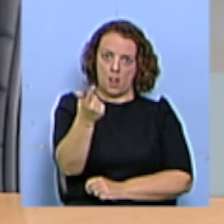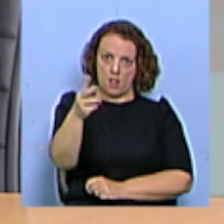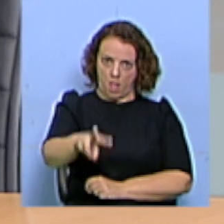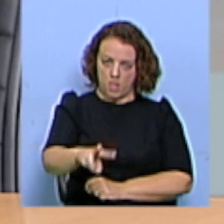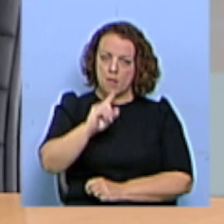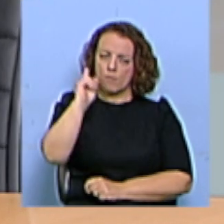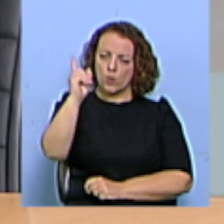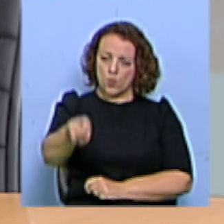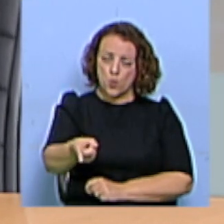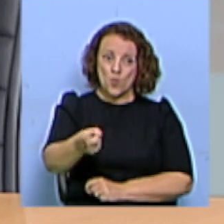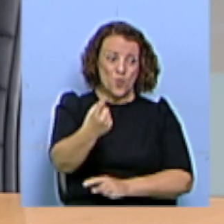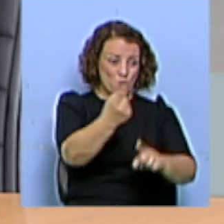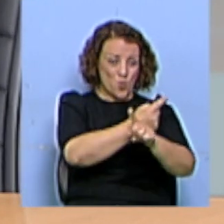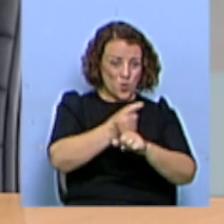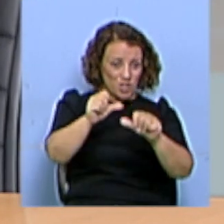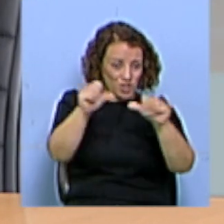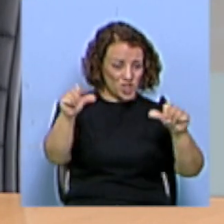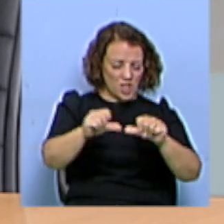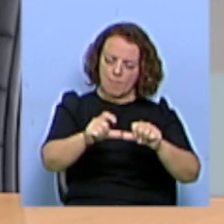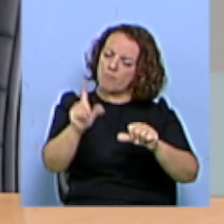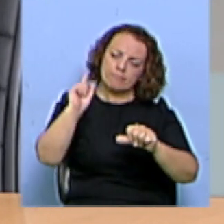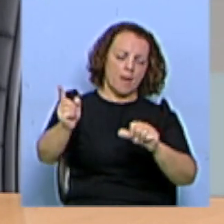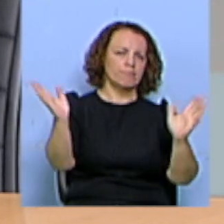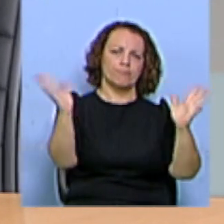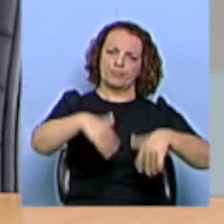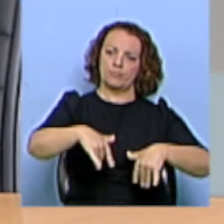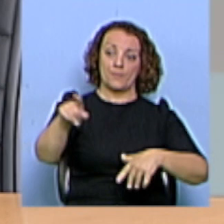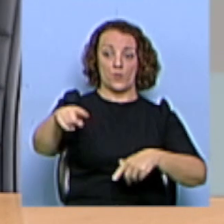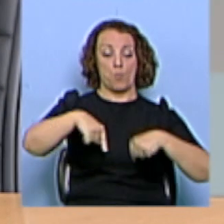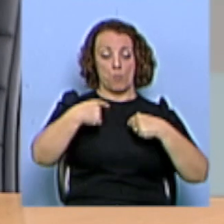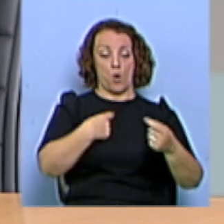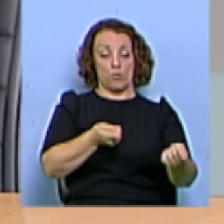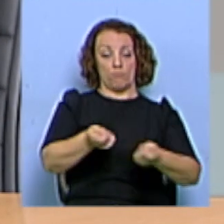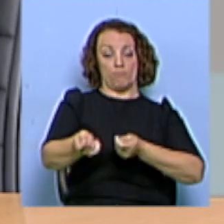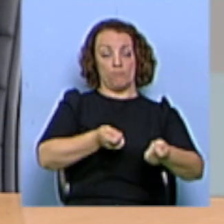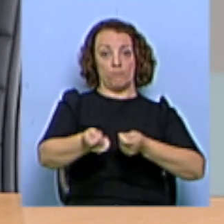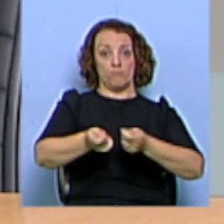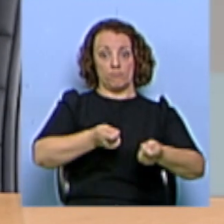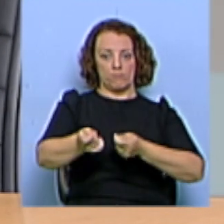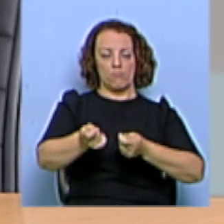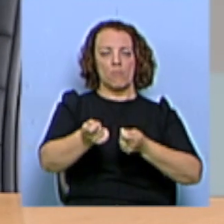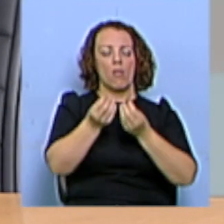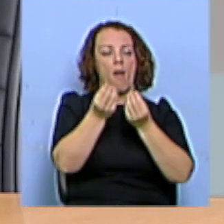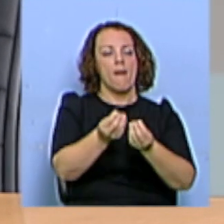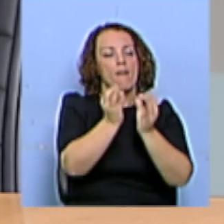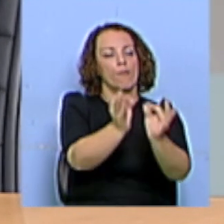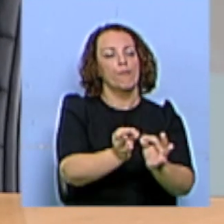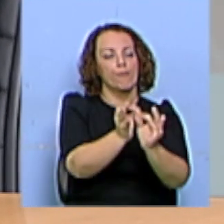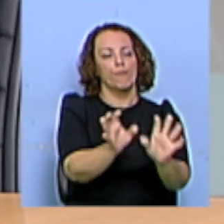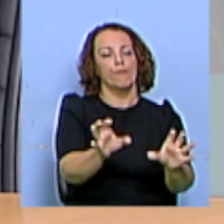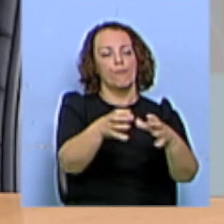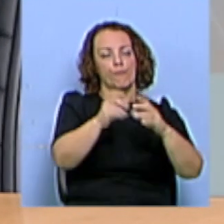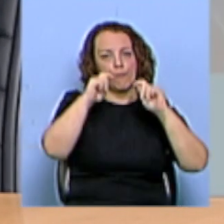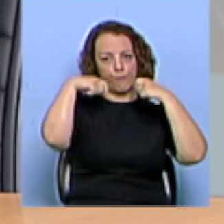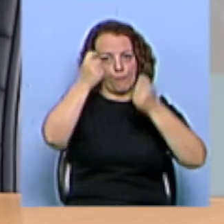desmontar todo o sistema, tornando-se o próprio governador, o Pachá de Jerusalém, um admirador dos frades a quem foi pedir